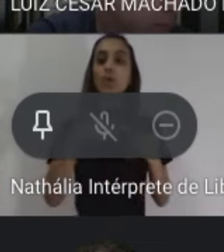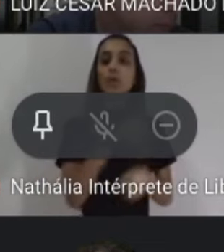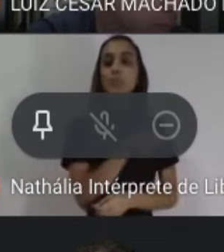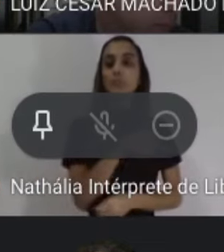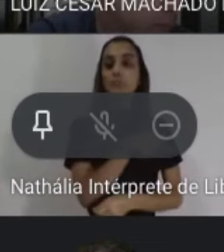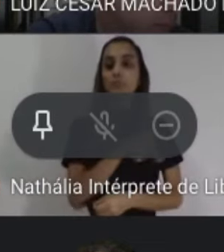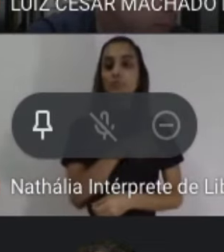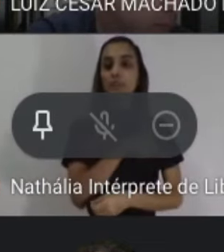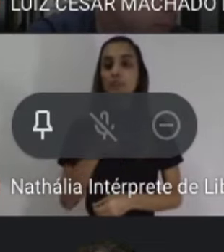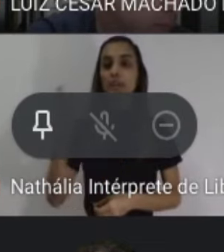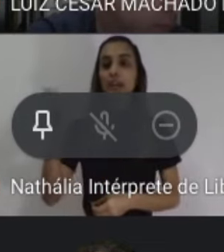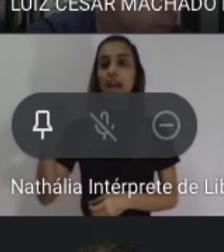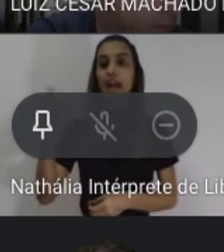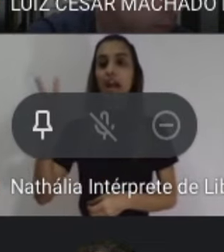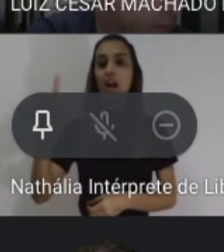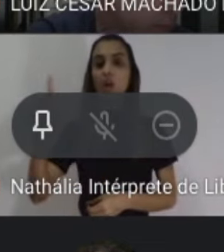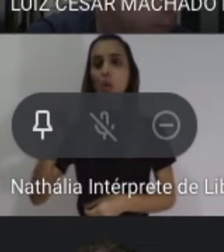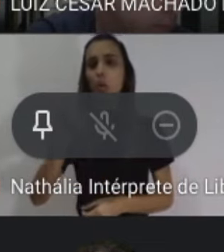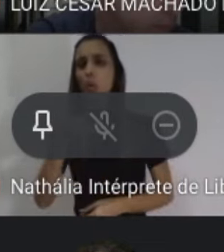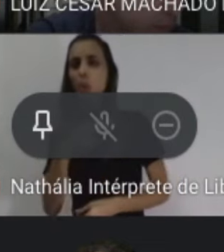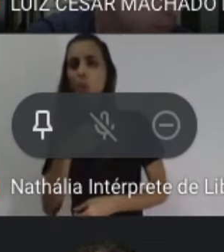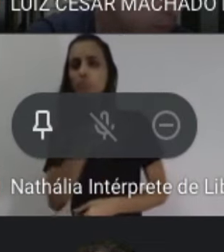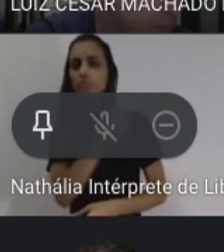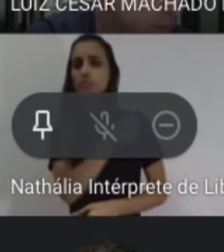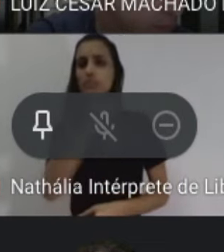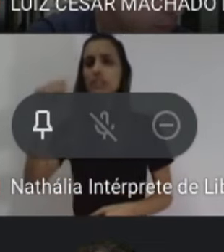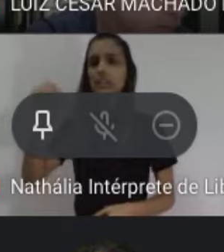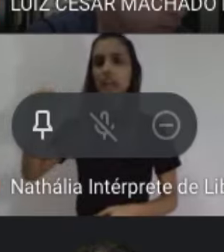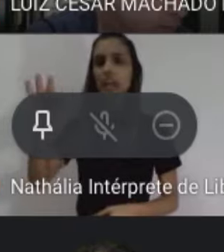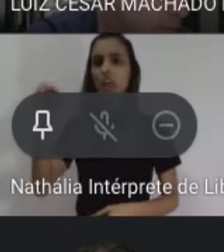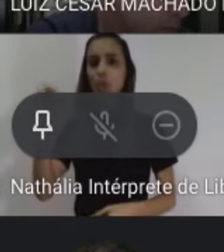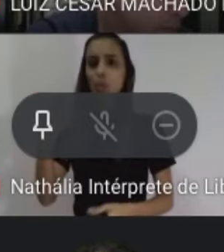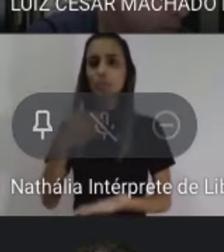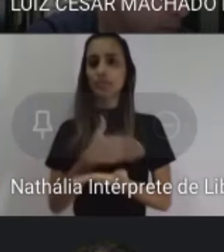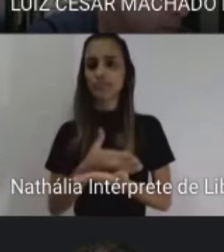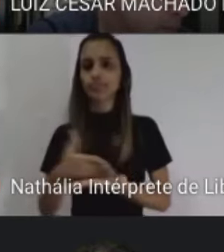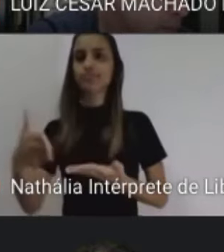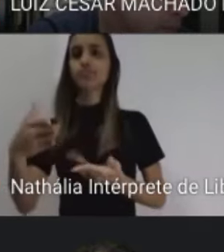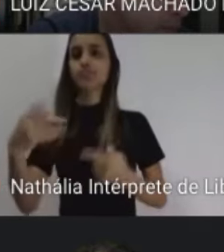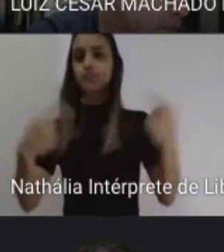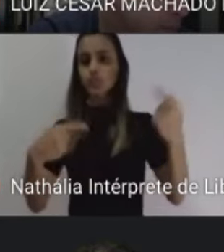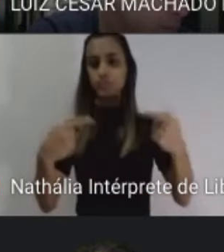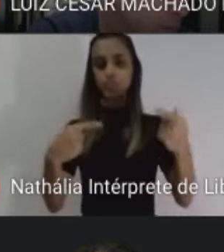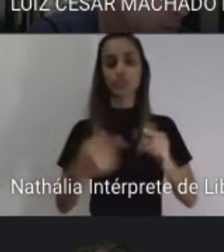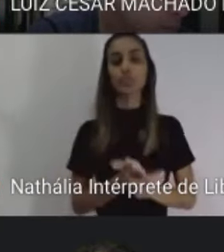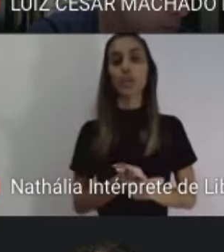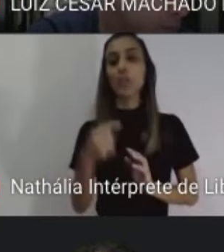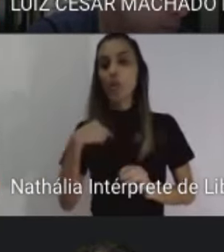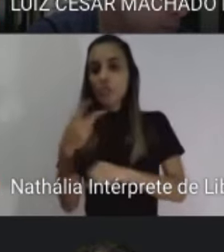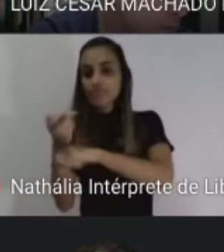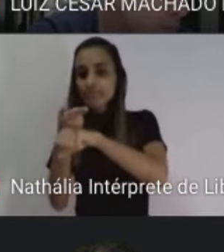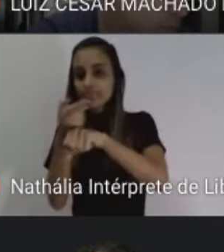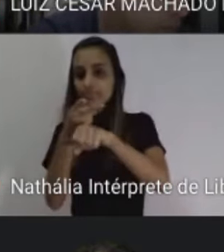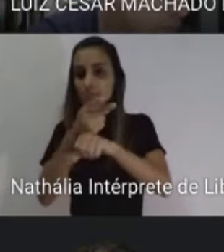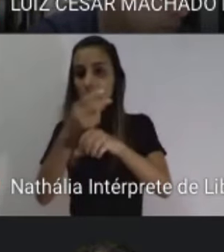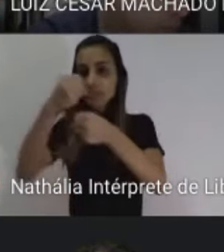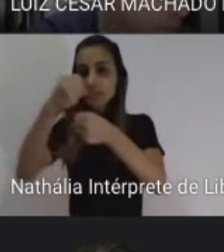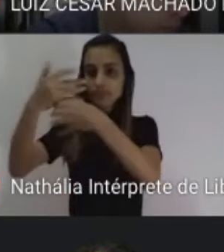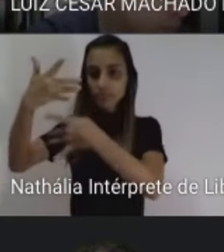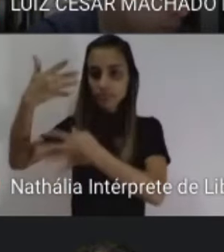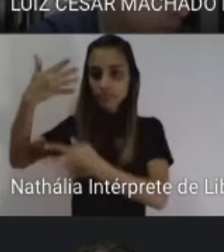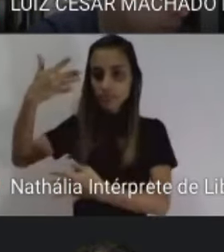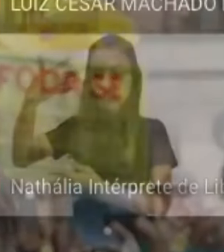ou para o Antônio, para que eles possam conduzir o debate. Enquanto isso, eu já vou olhando ali o chat, se tem perguntas, e daí a gente